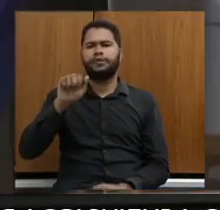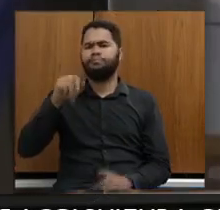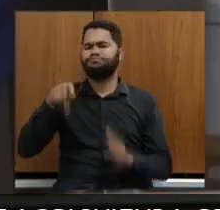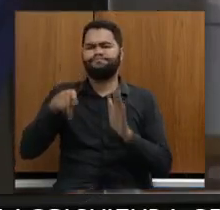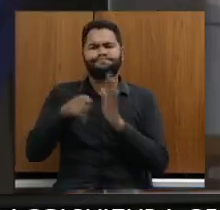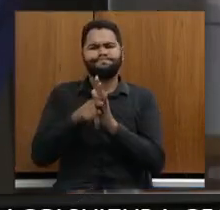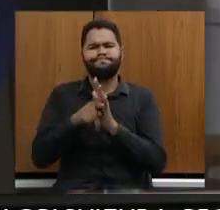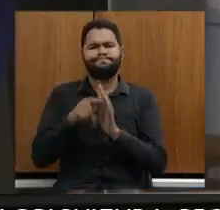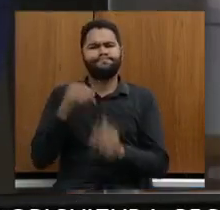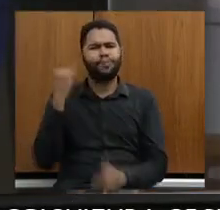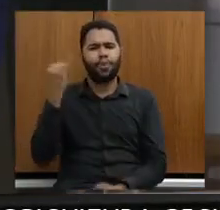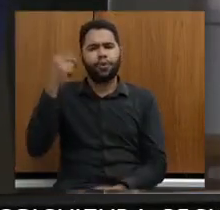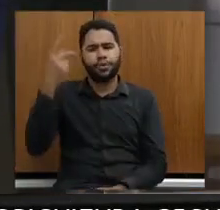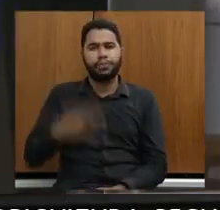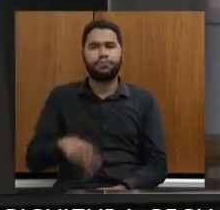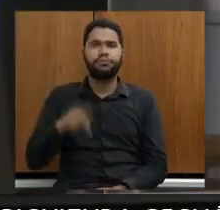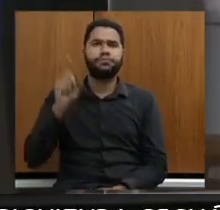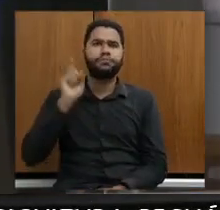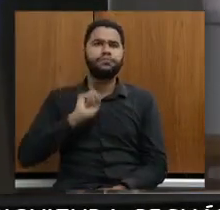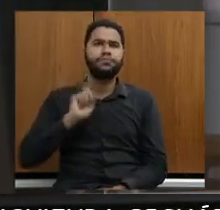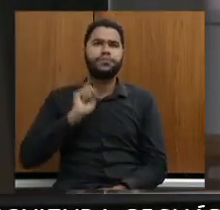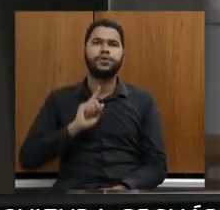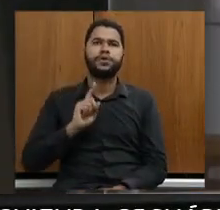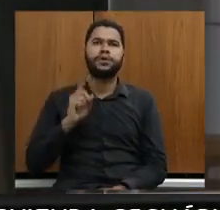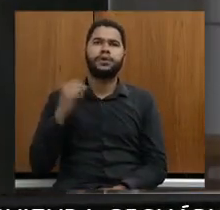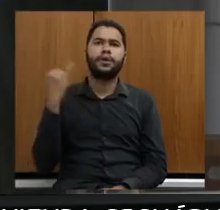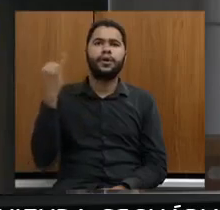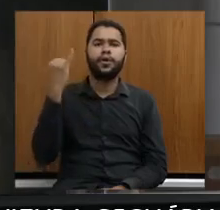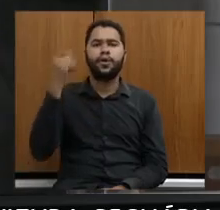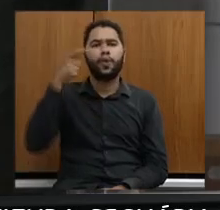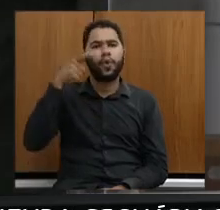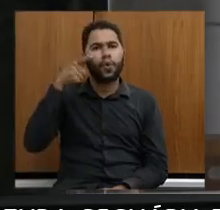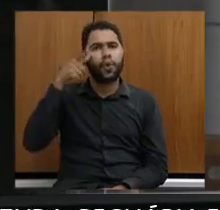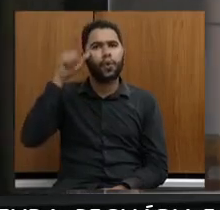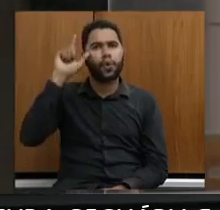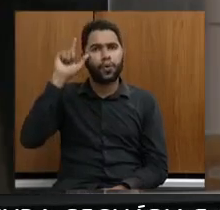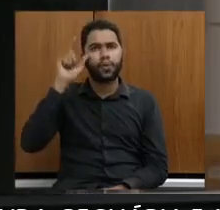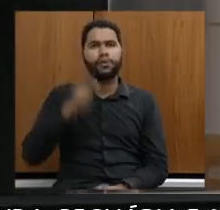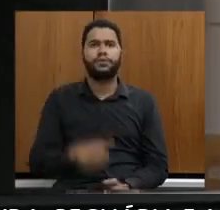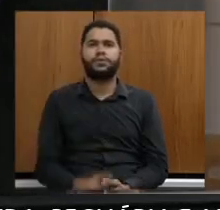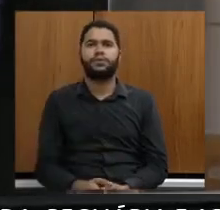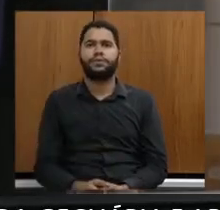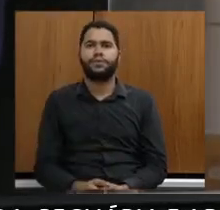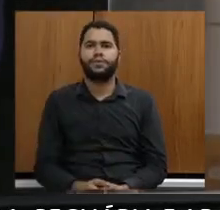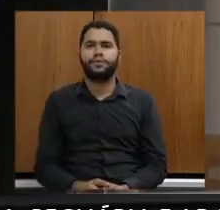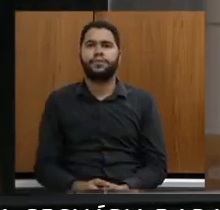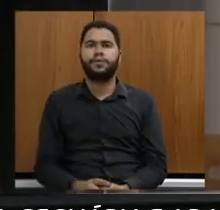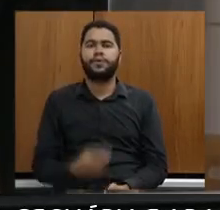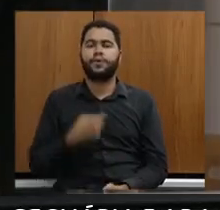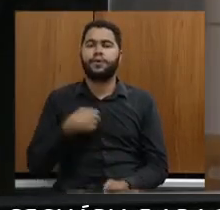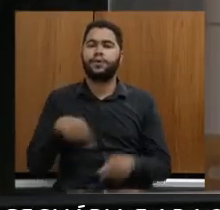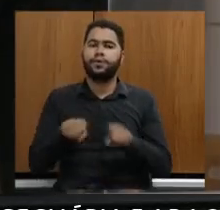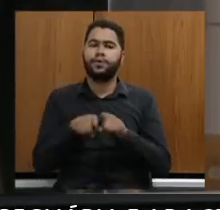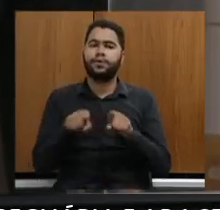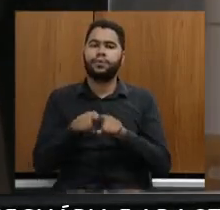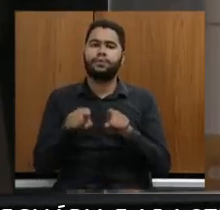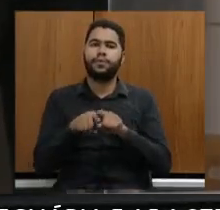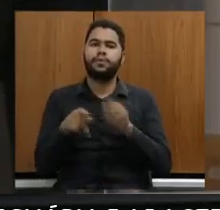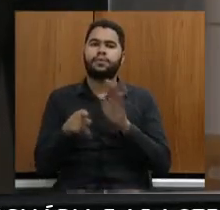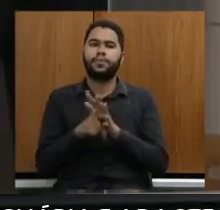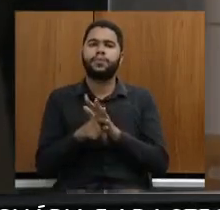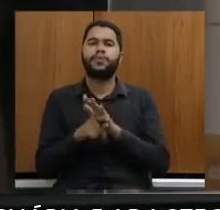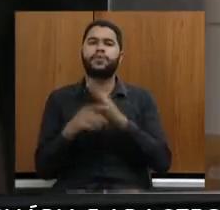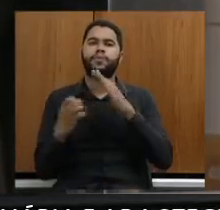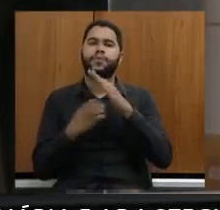patrimônio que esse estado tem é fantástico nós e adu Ontem eu fui inclusive no lançamento de uma